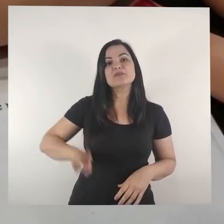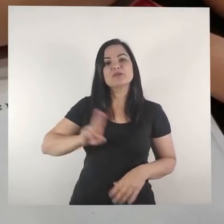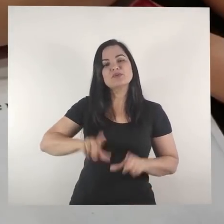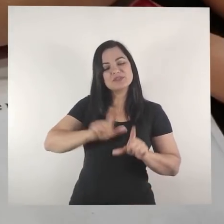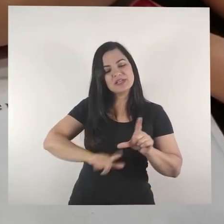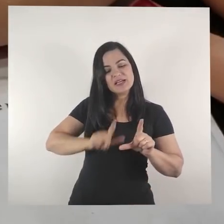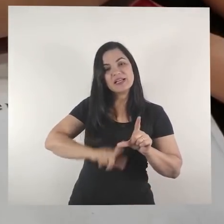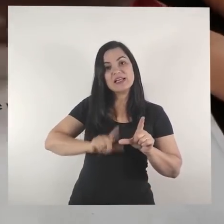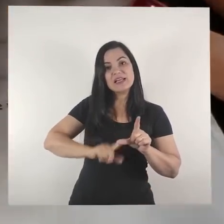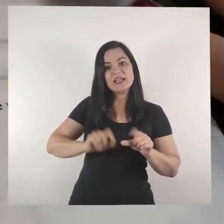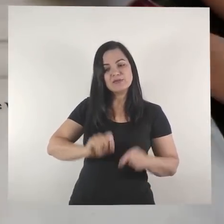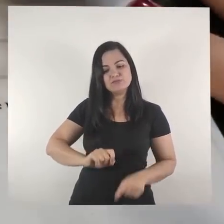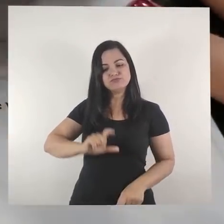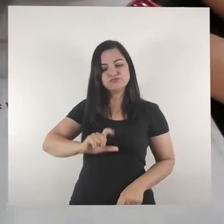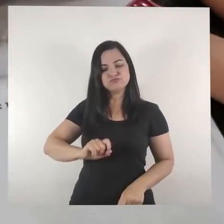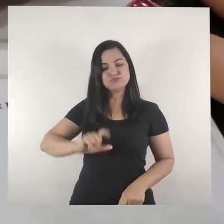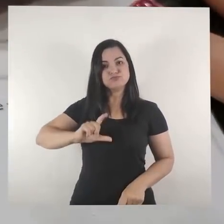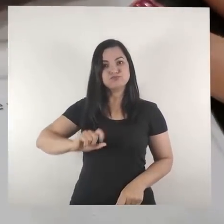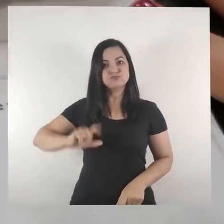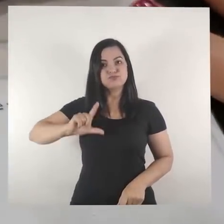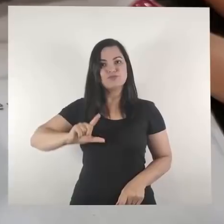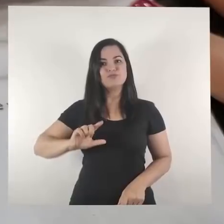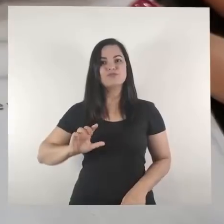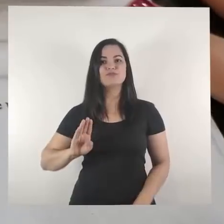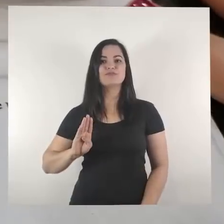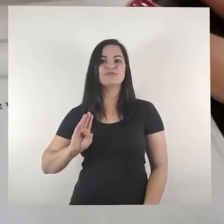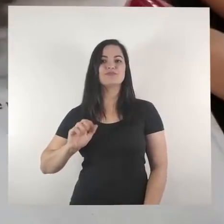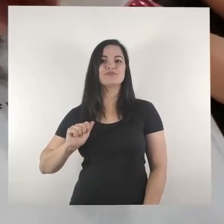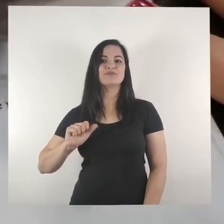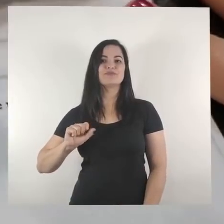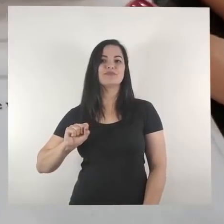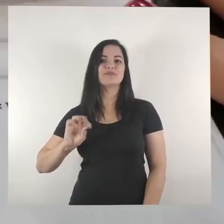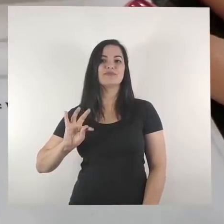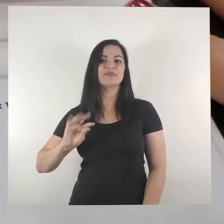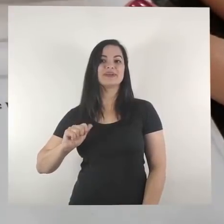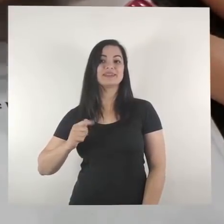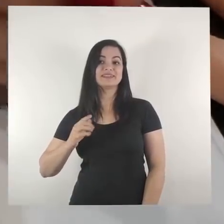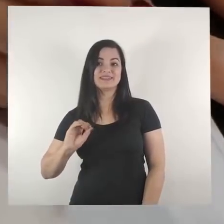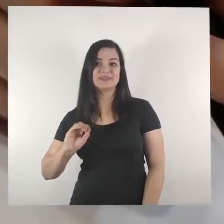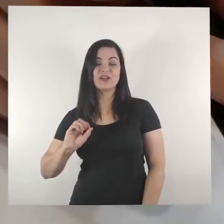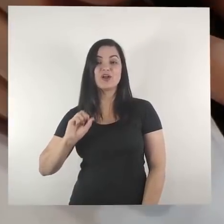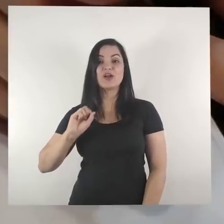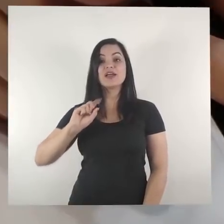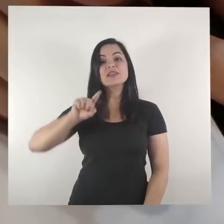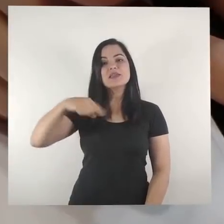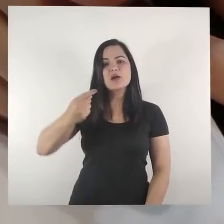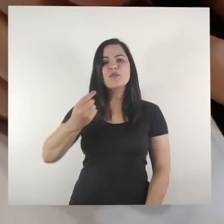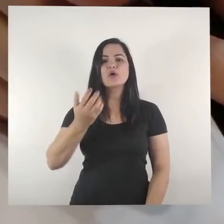bastão. Depois, quando elas estiverem mais velhas, a gente pode e deve